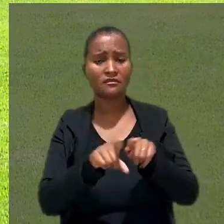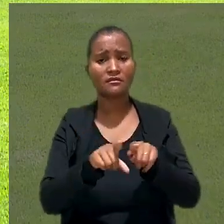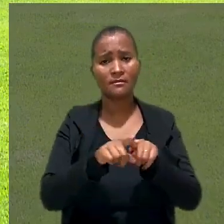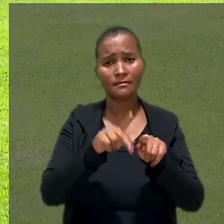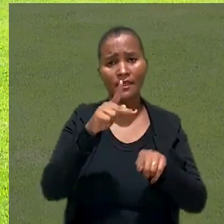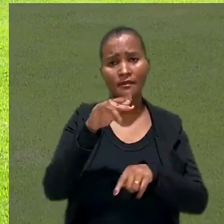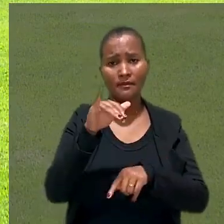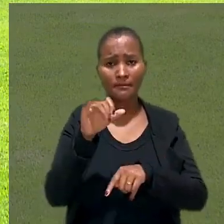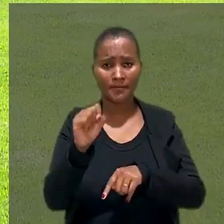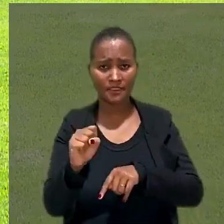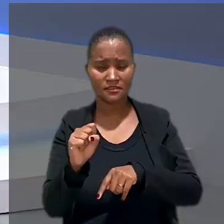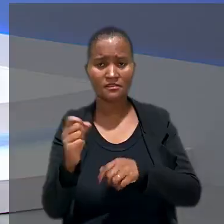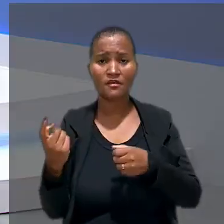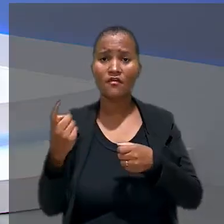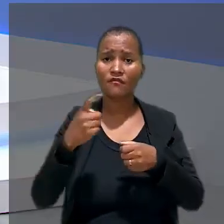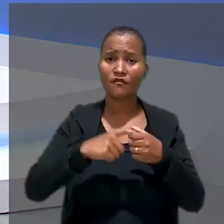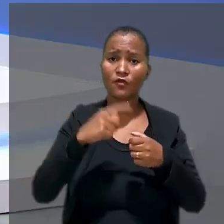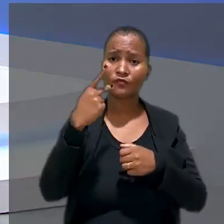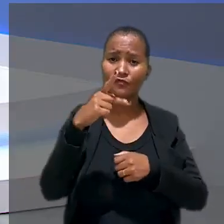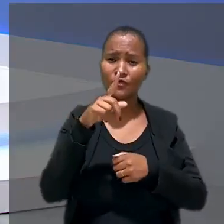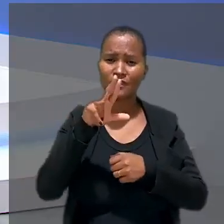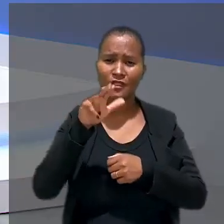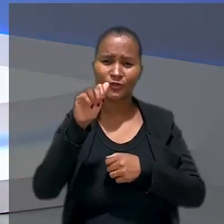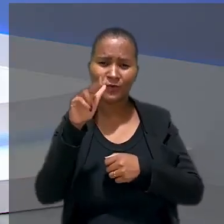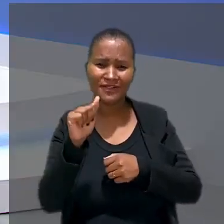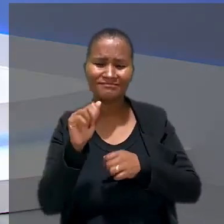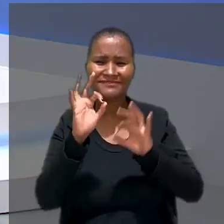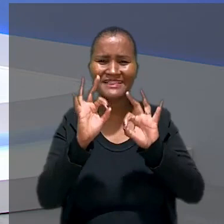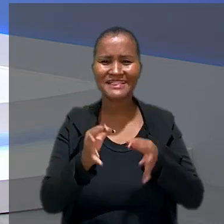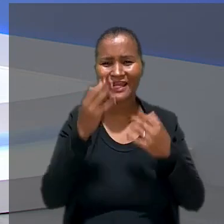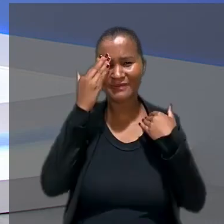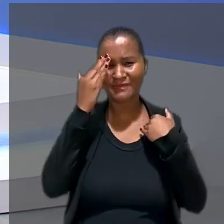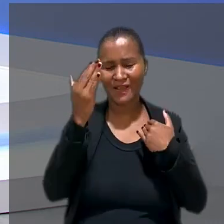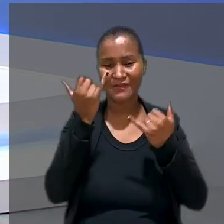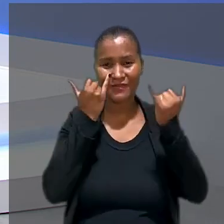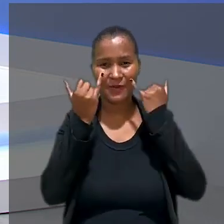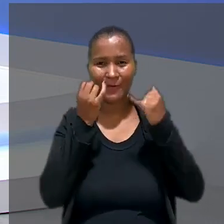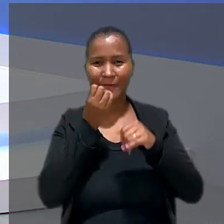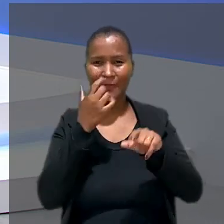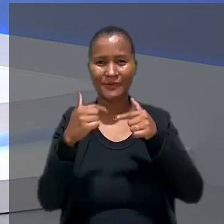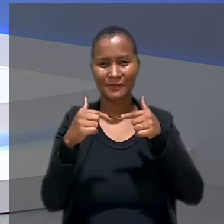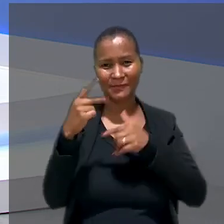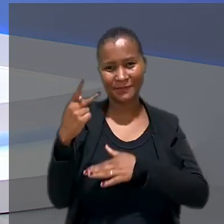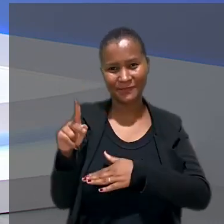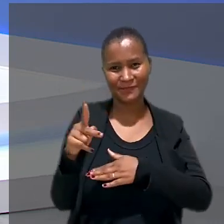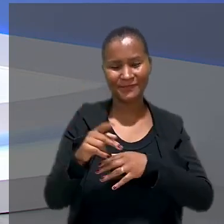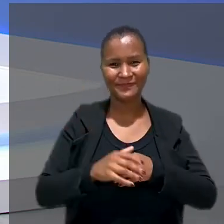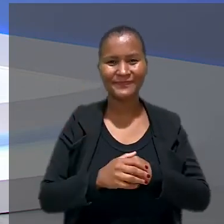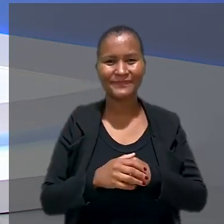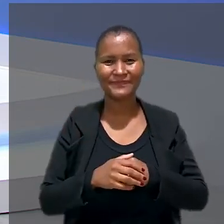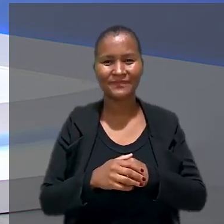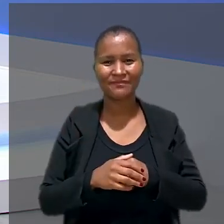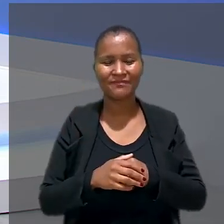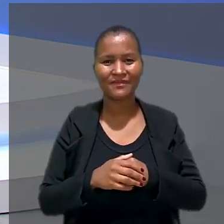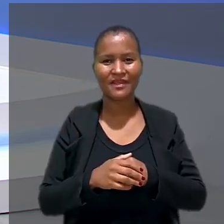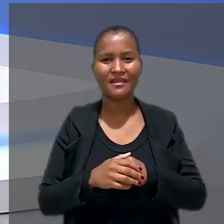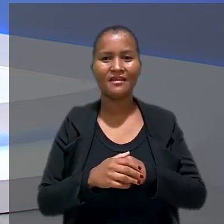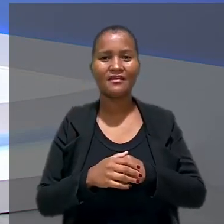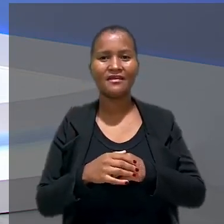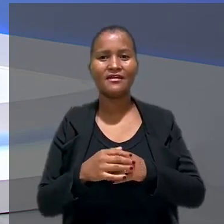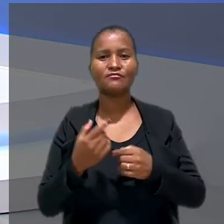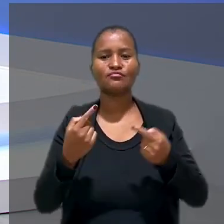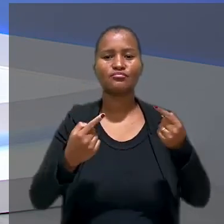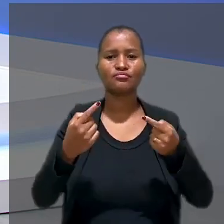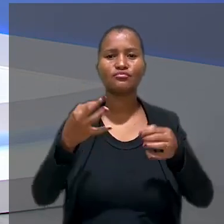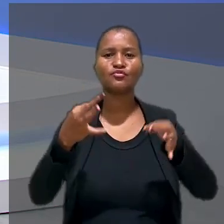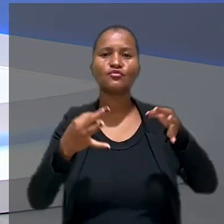Garantia e PIS/PASEP. Eu volto com você, Luana. Tá certo, Daniel. Muito obrigada pelas informações. Bom trabalho para você. E